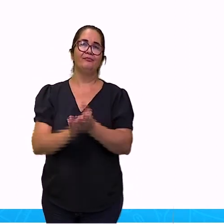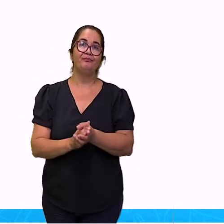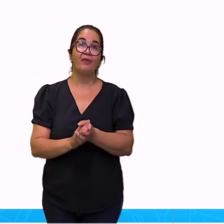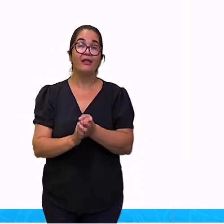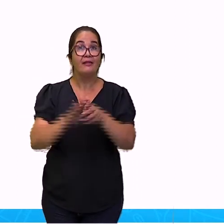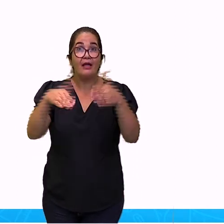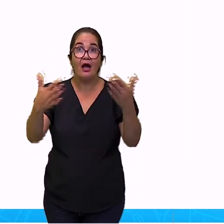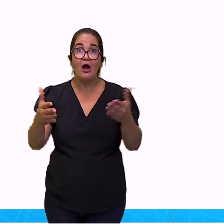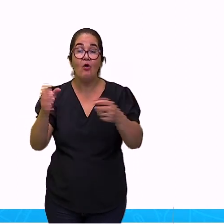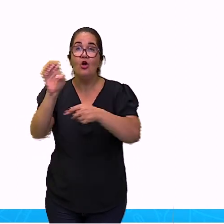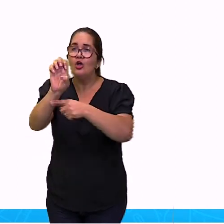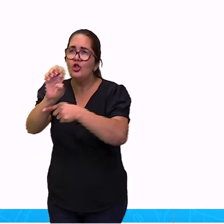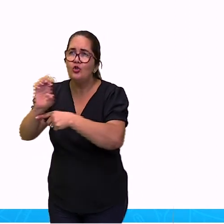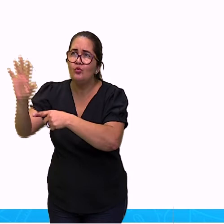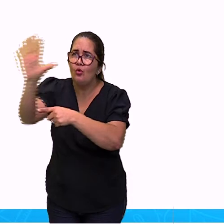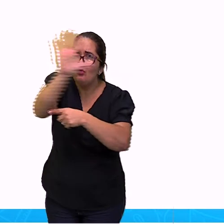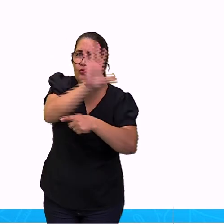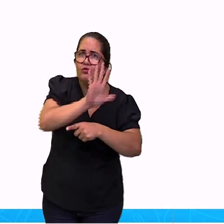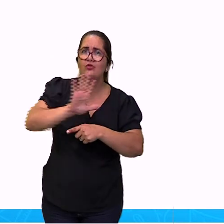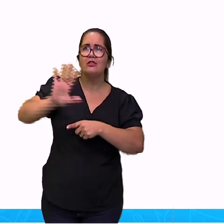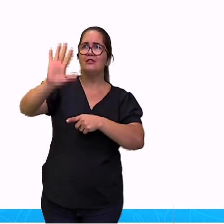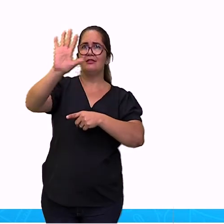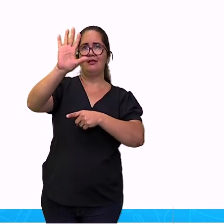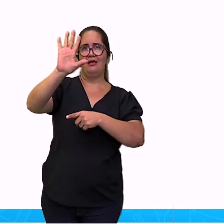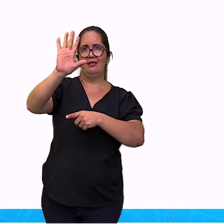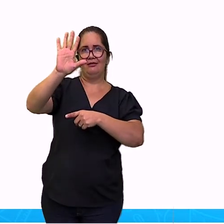Ele teria sido apresentado no Rio,